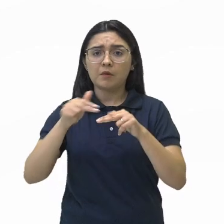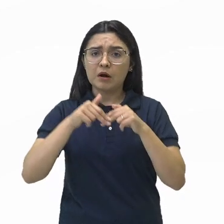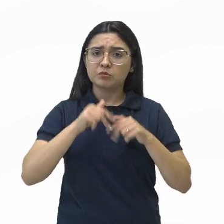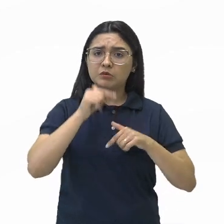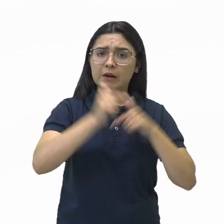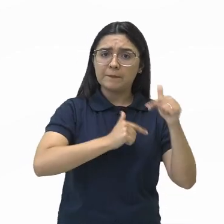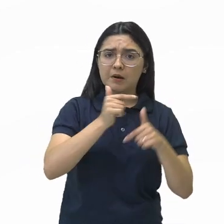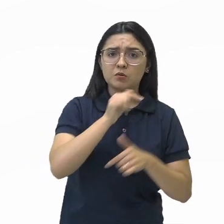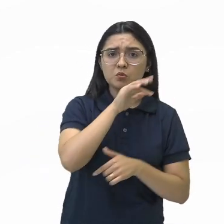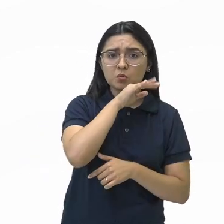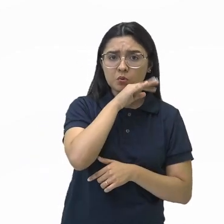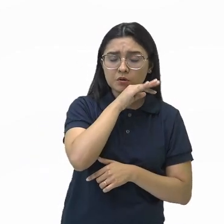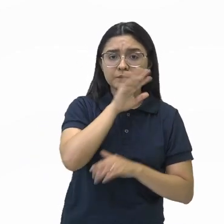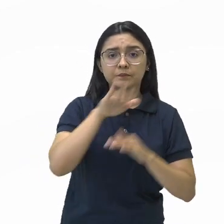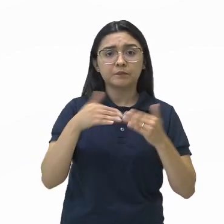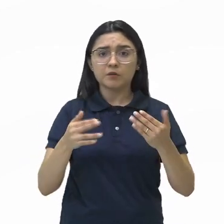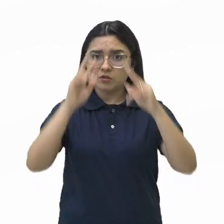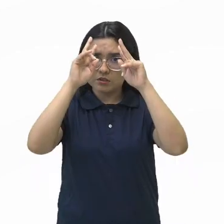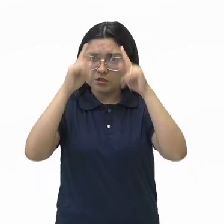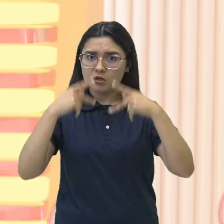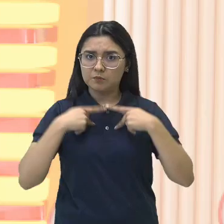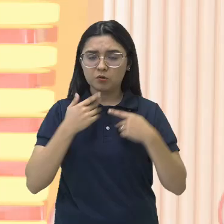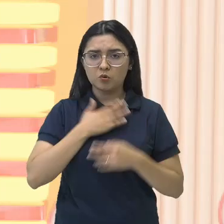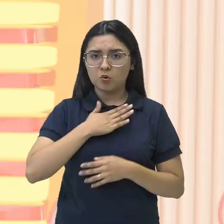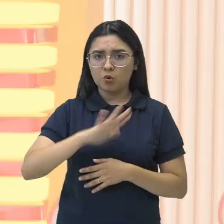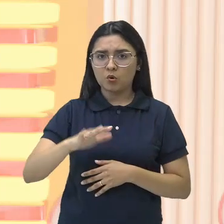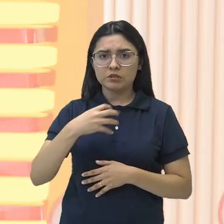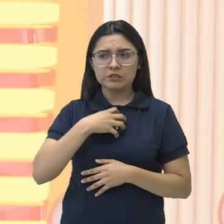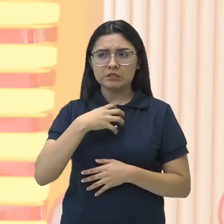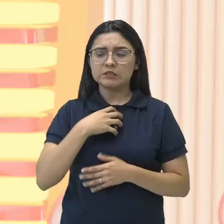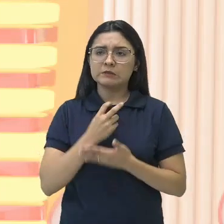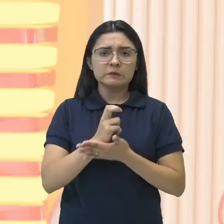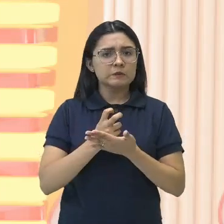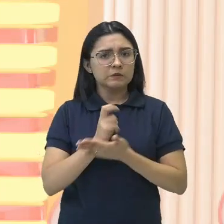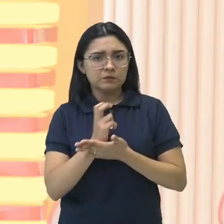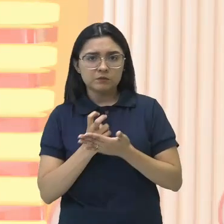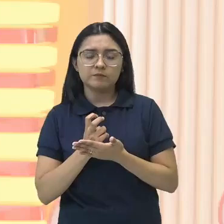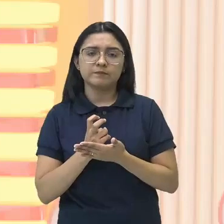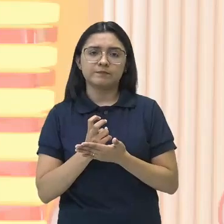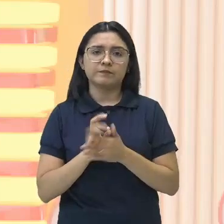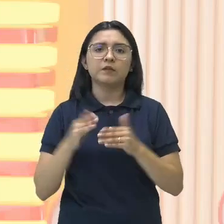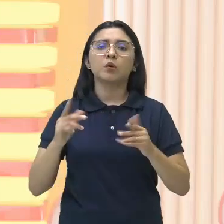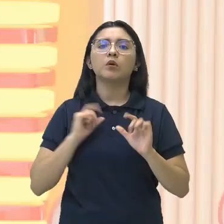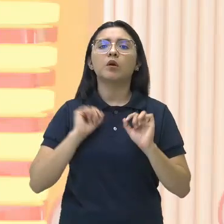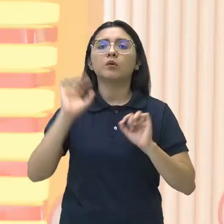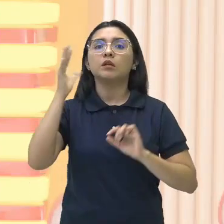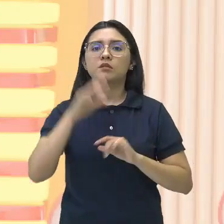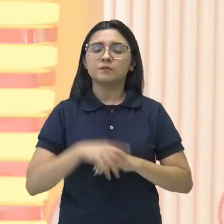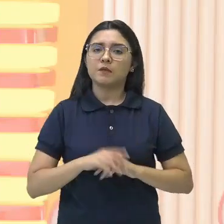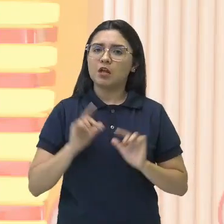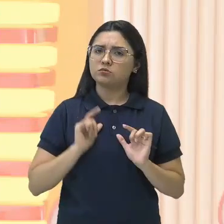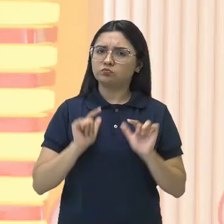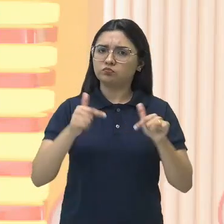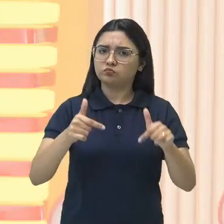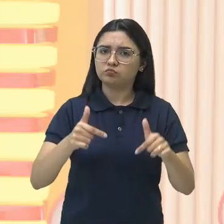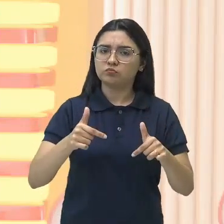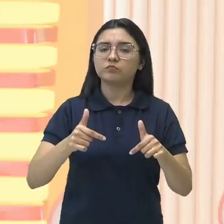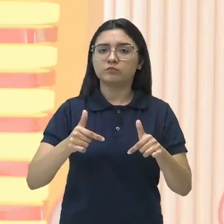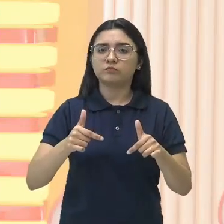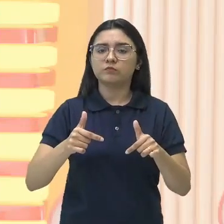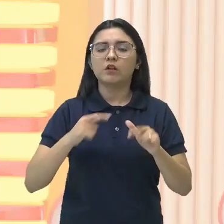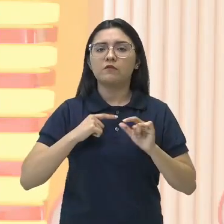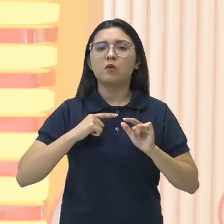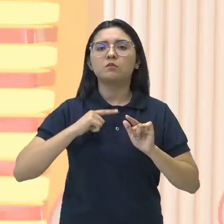de trabalho. Seres humanos não gostam de se sentir incomodados ali em determinada situação, então eles acabam, por conta desse